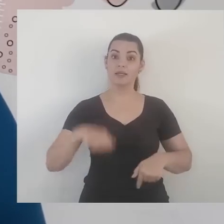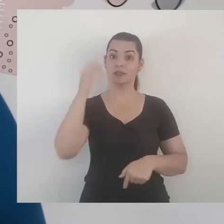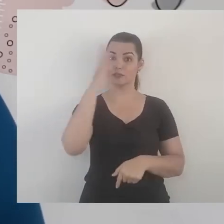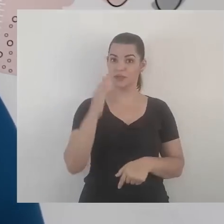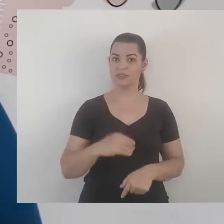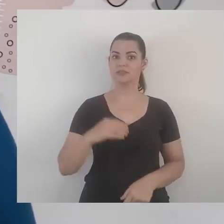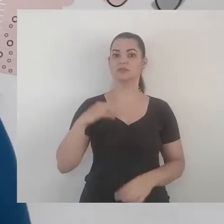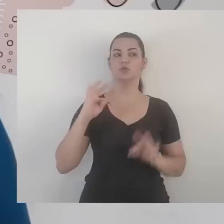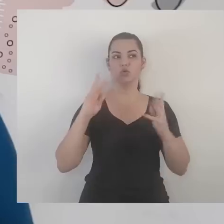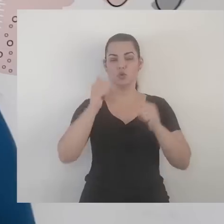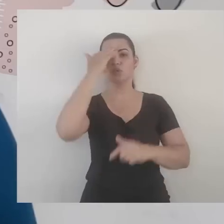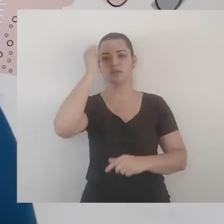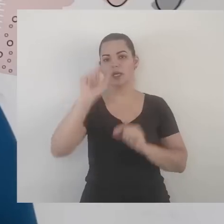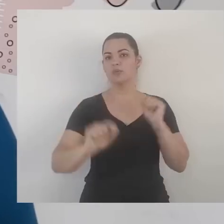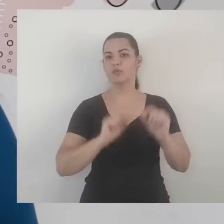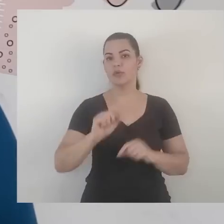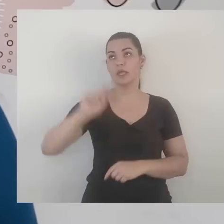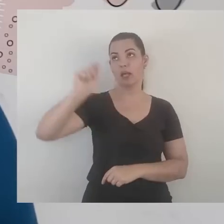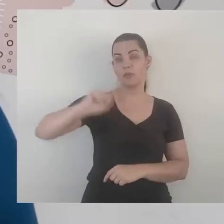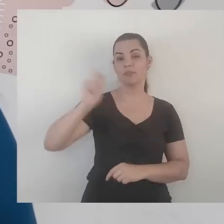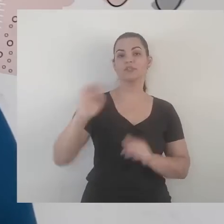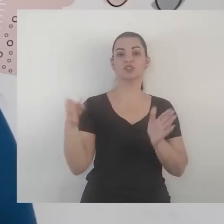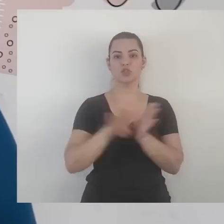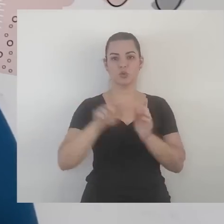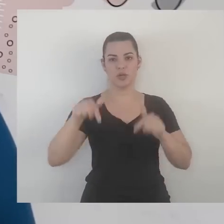Brasil no ano de